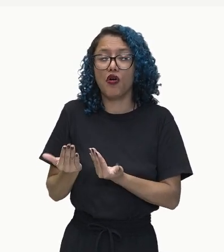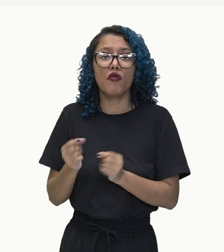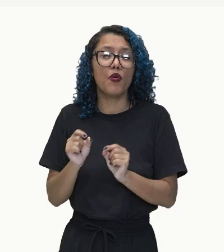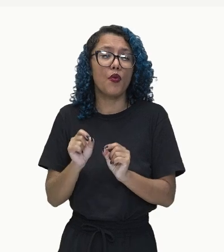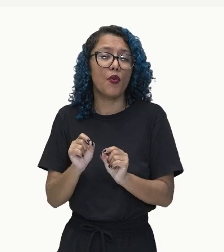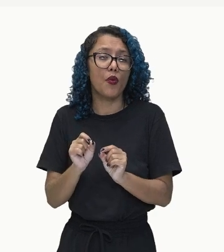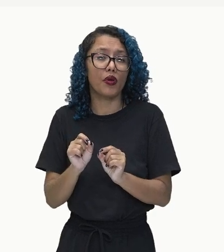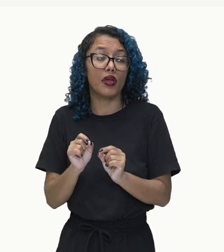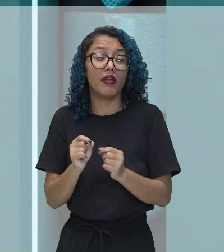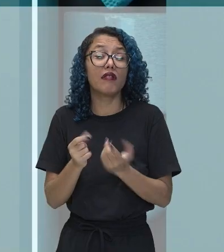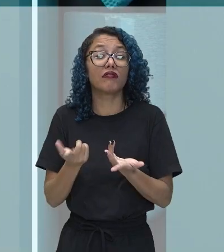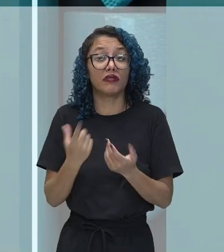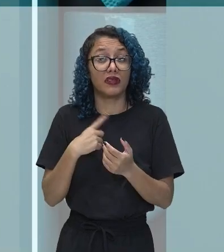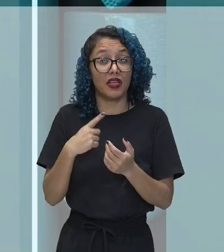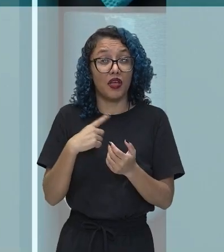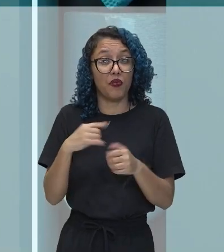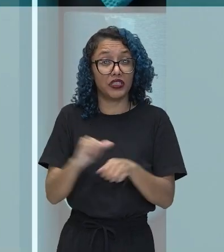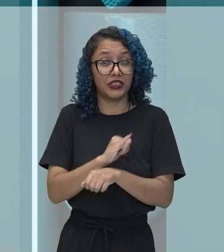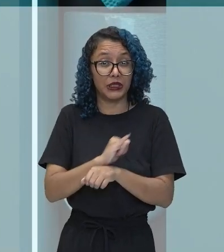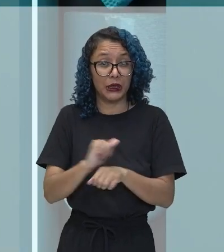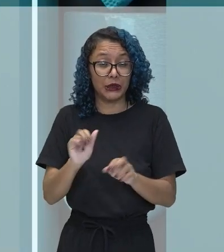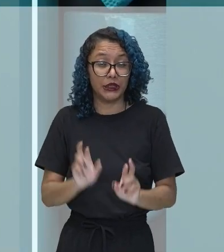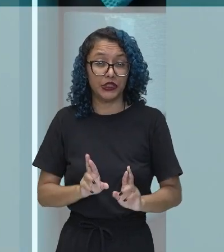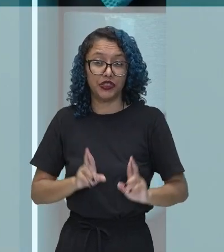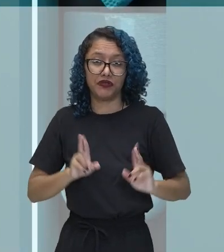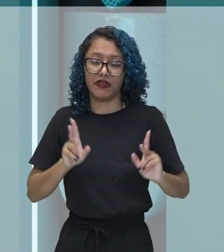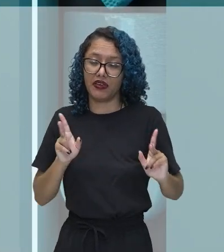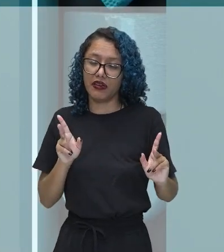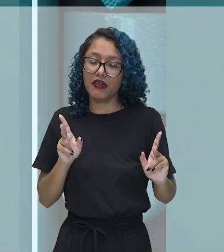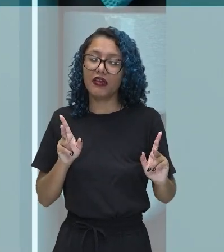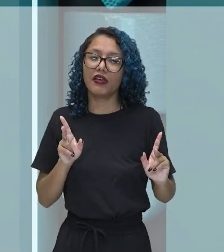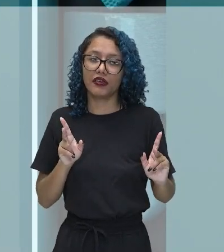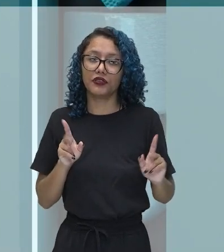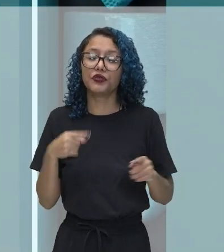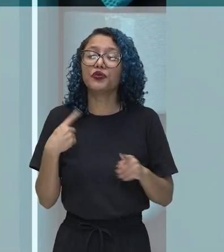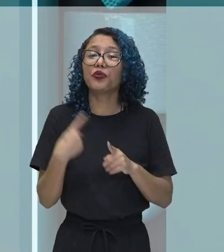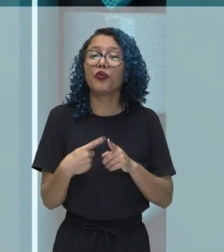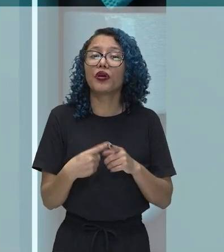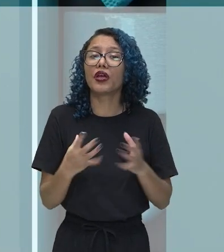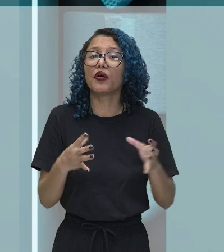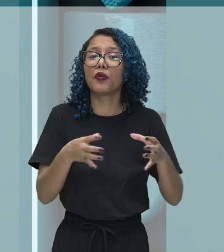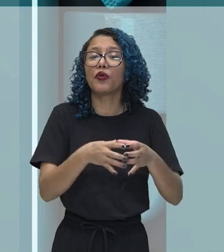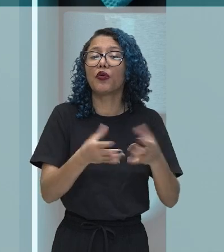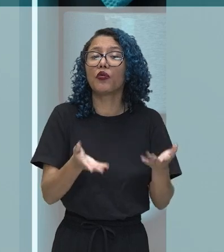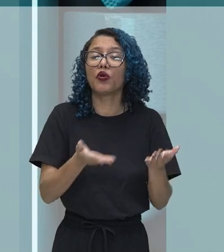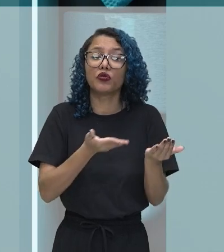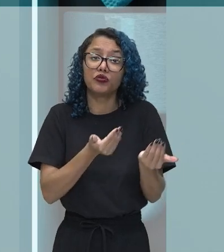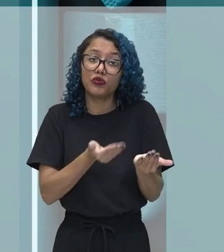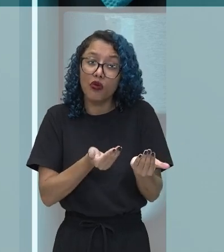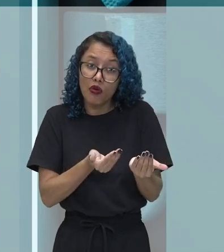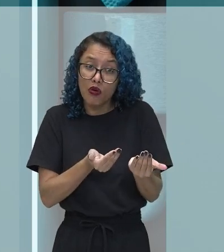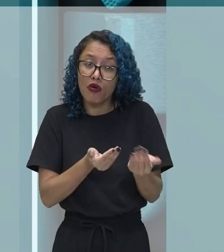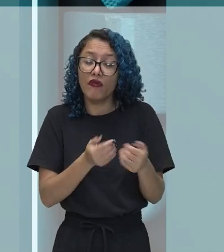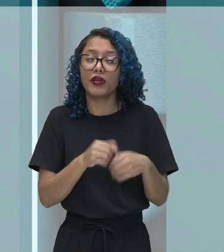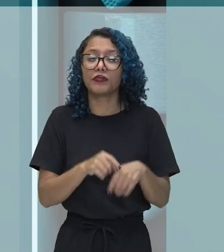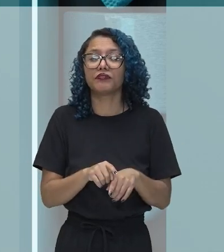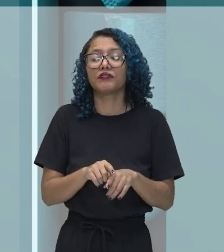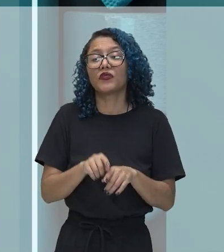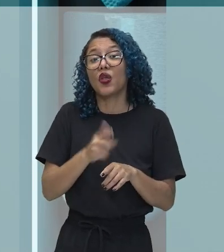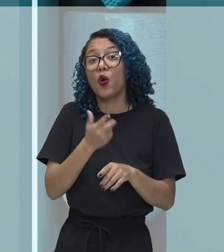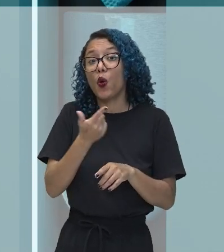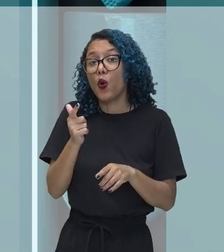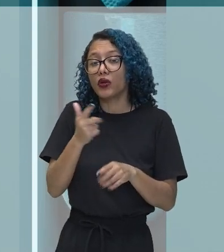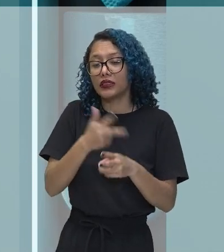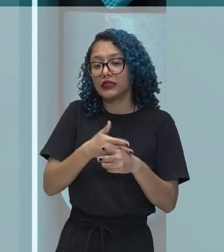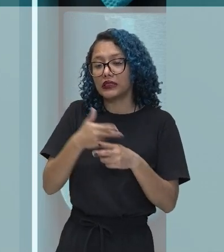um modo de abordagem, uma outra maneira de abordagem, porque é um público adolescente, né? Já uma série